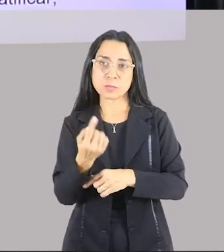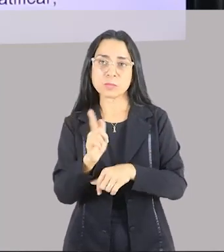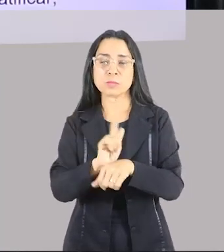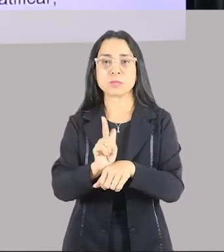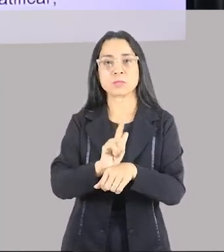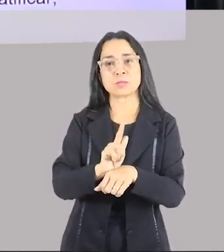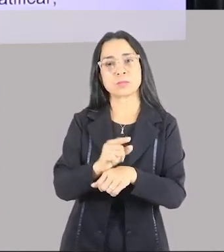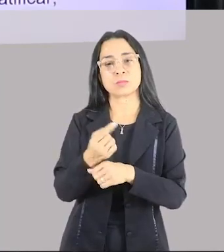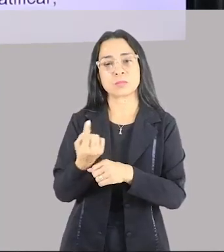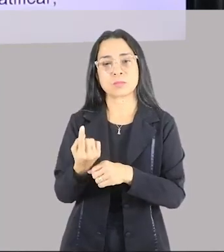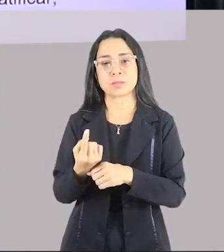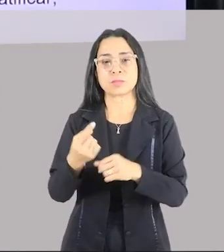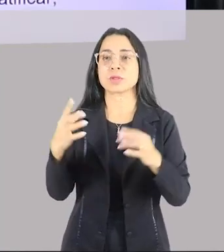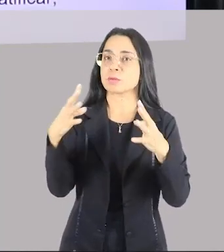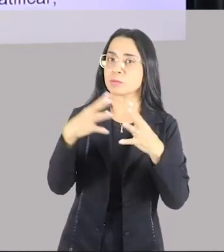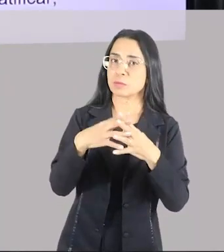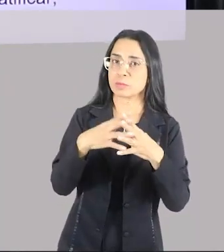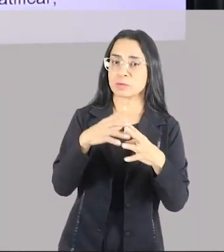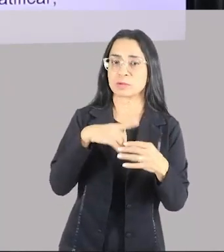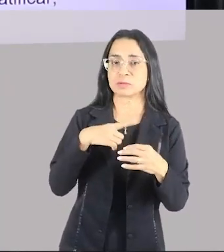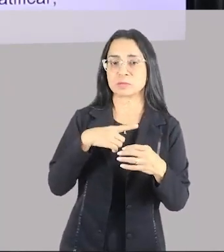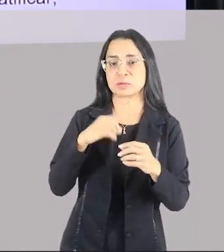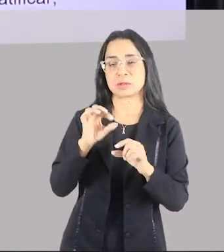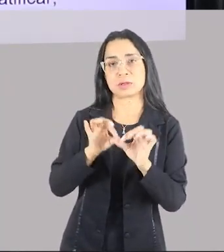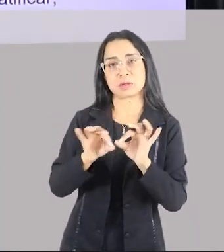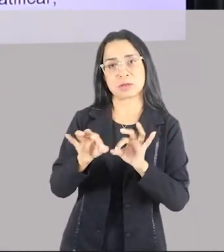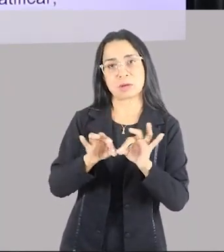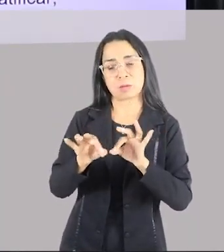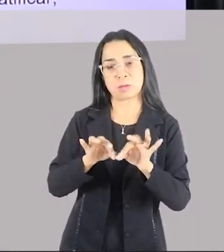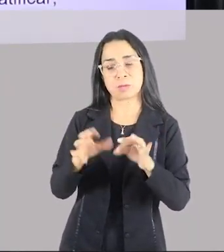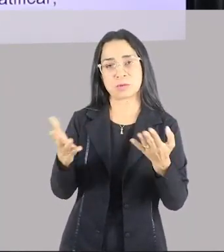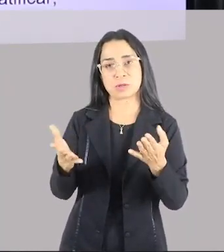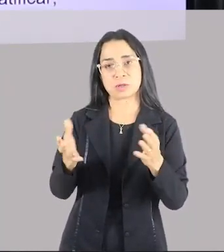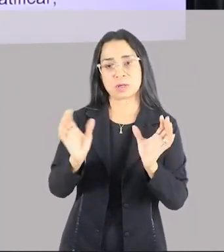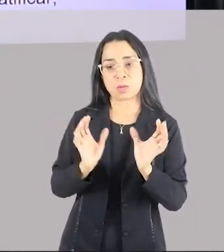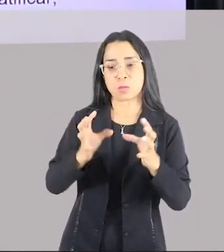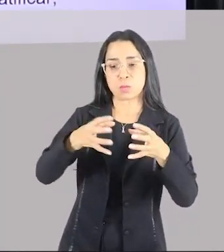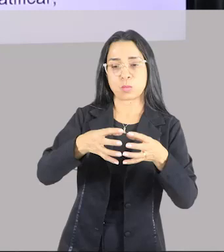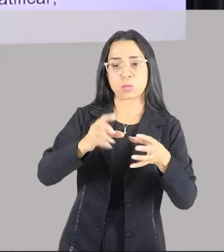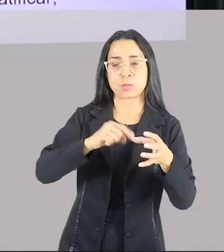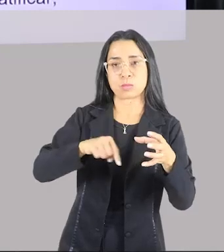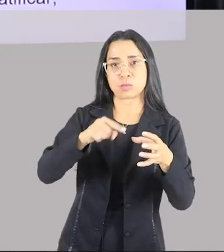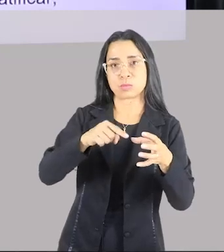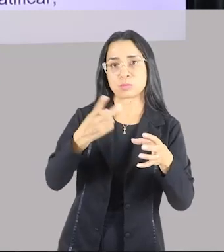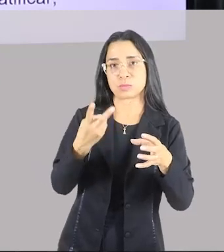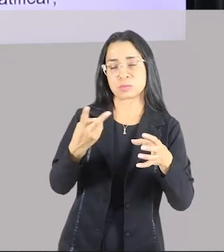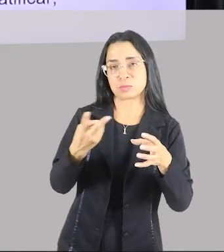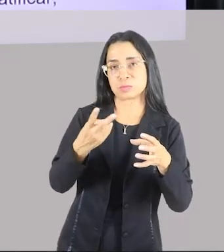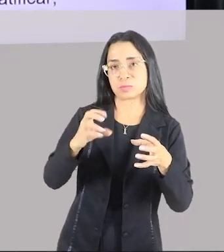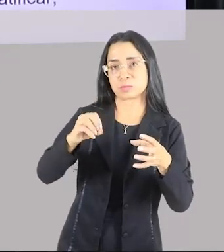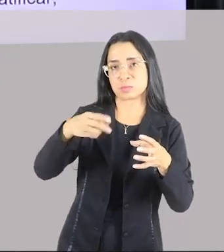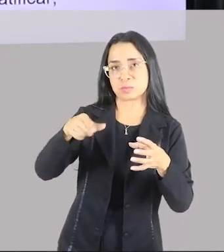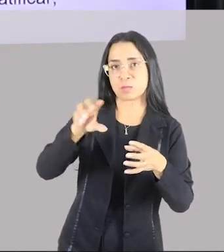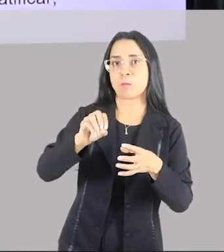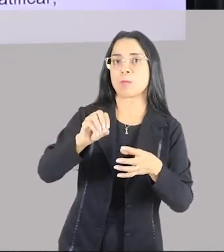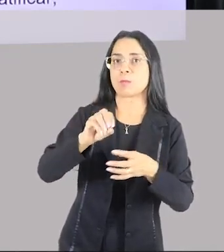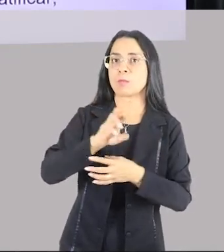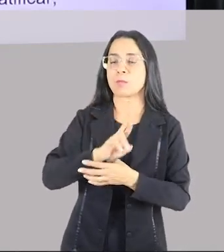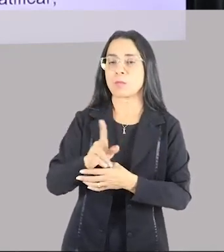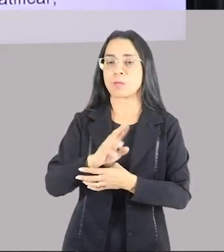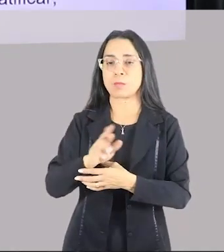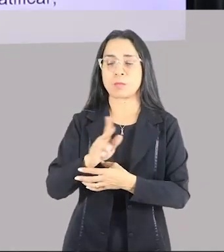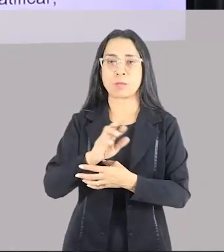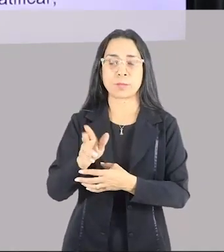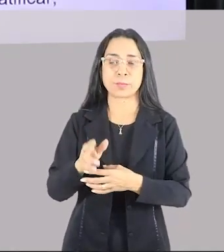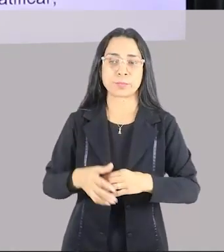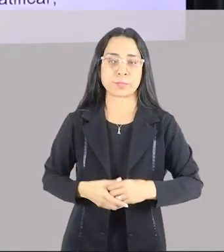órgão, no ato complexo eu tenho a posição convergente de dois órgãos diferentes, de duas